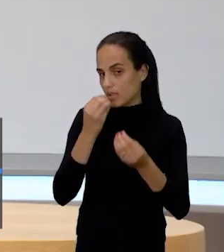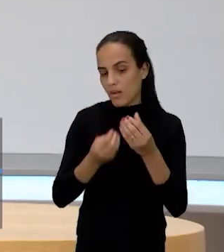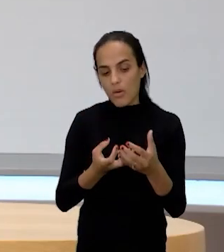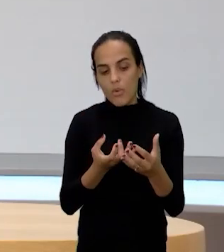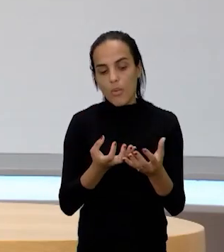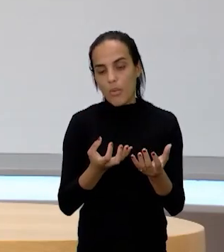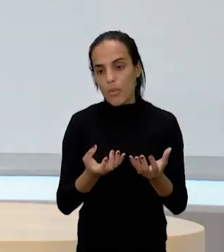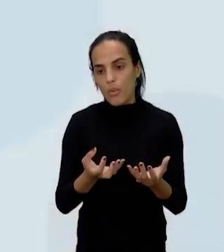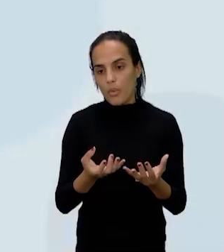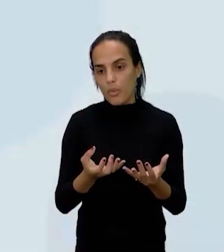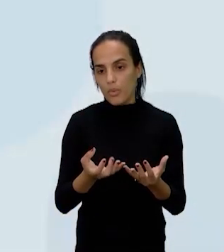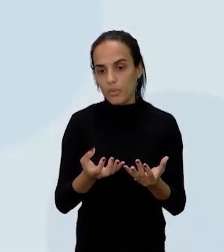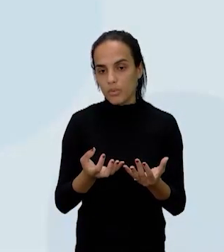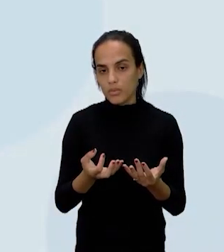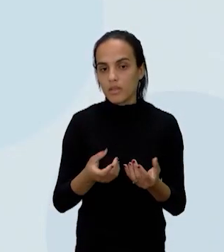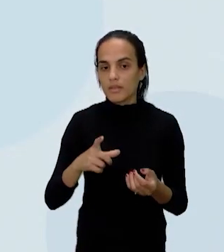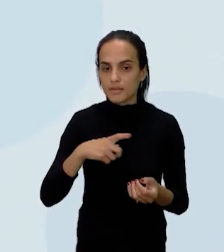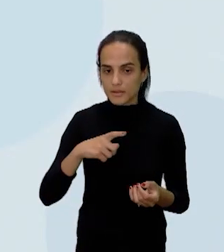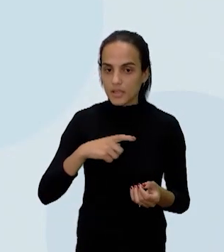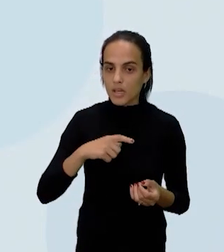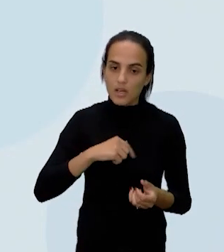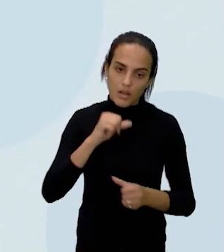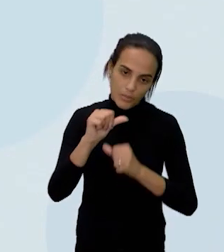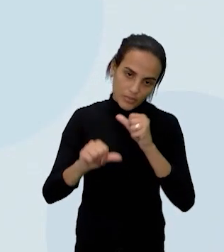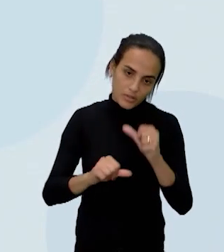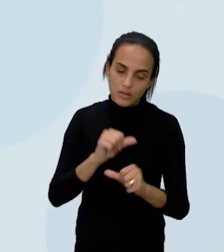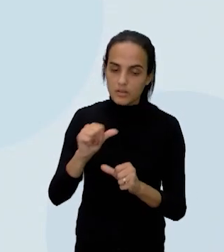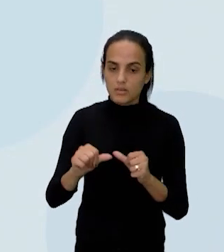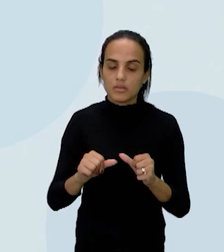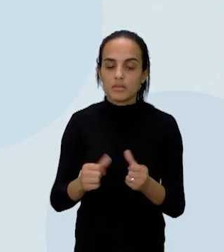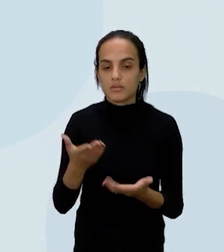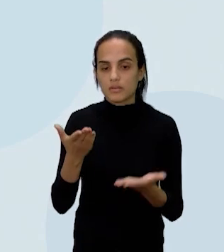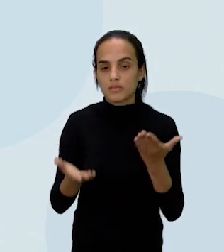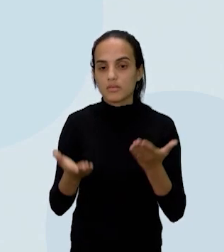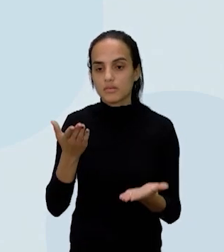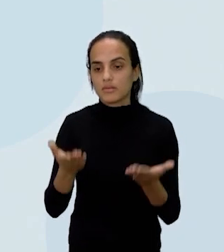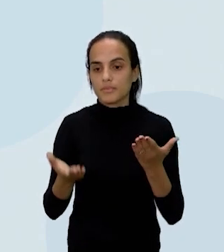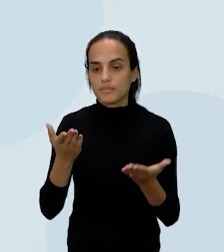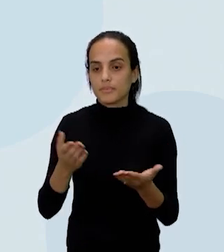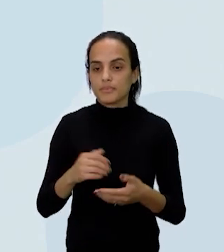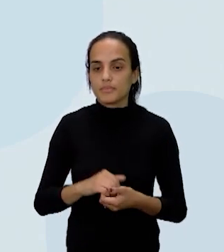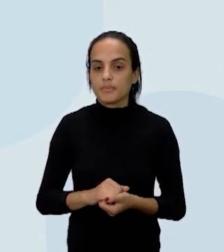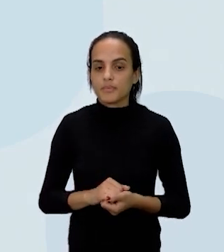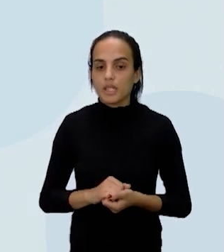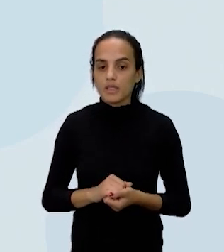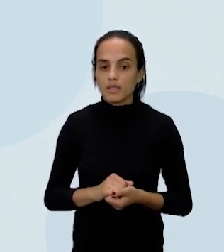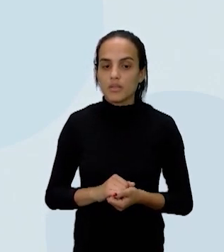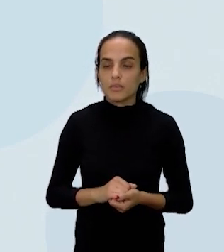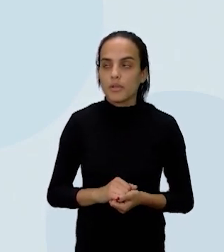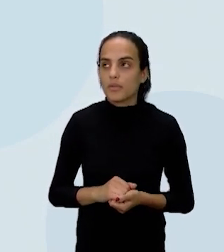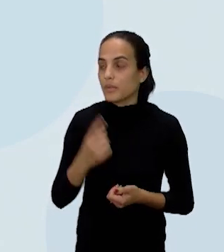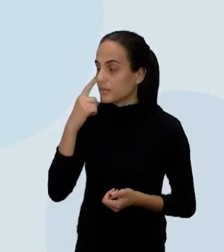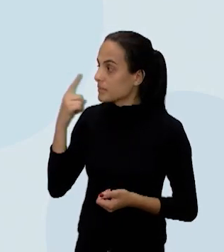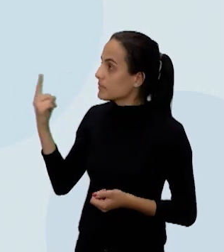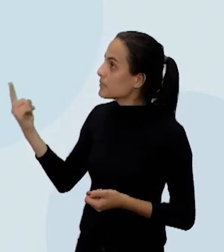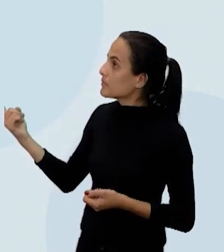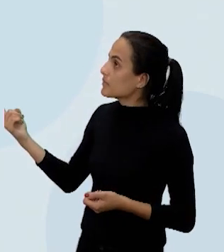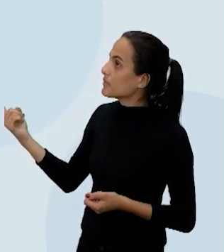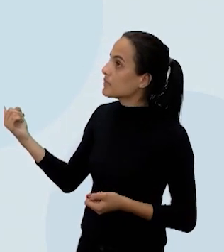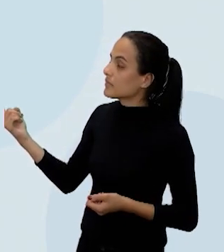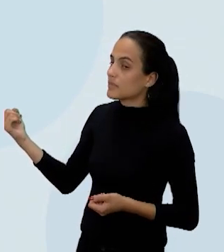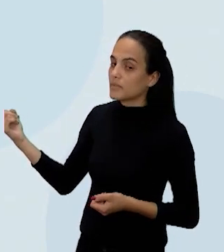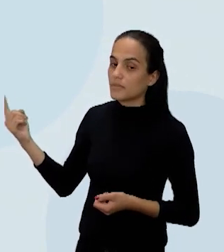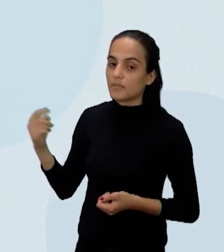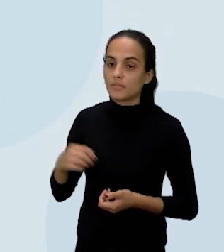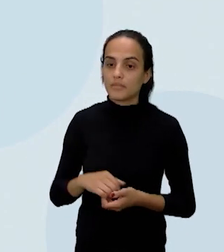eu tenho uma alteração no equilíbrio ali dentro, né, no cozimento dos alimentos. E aí